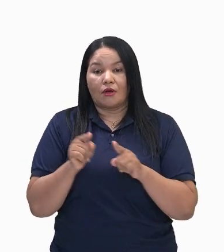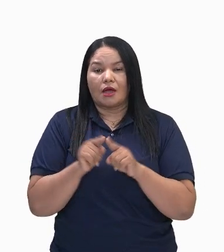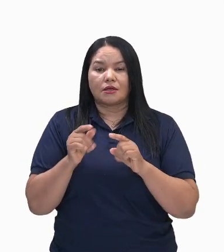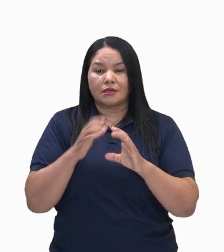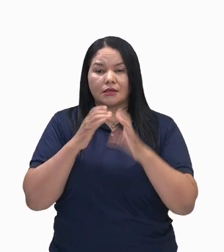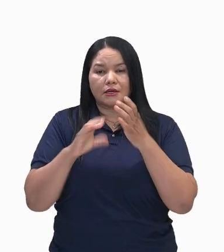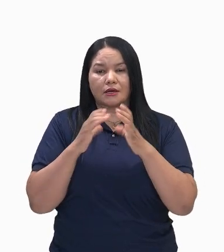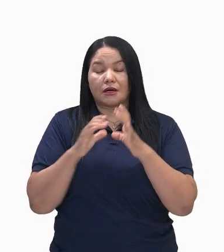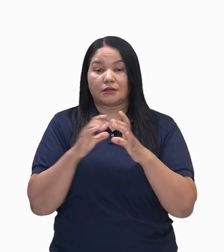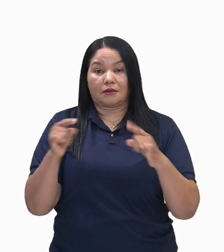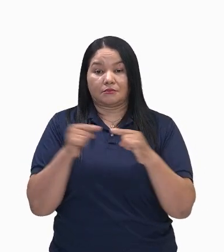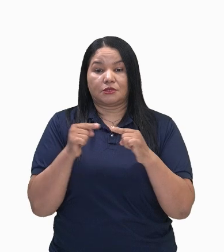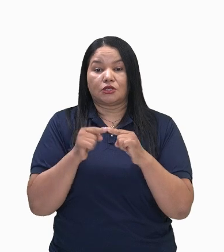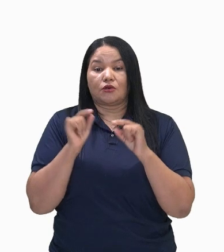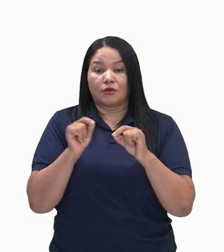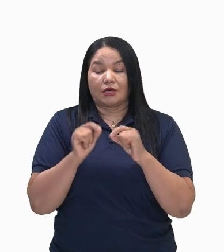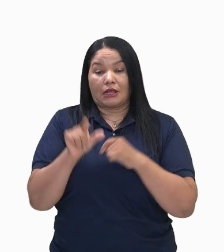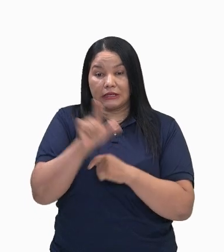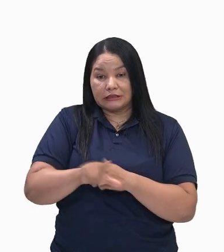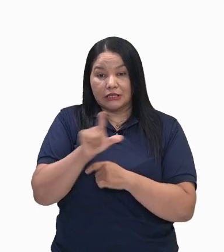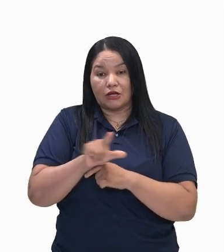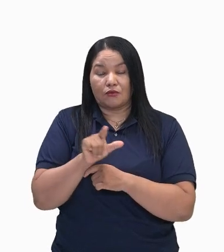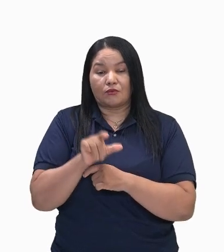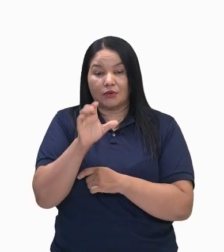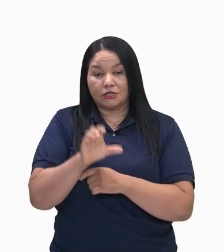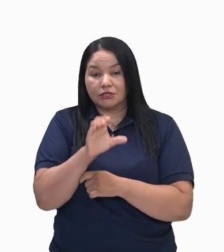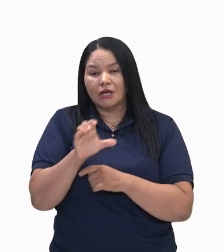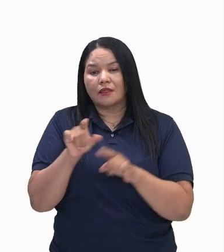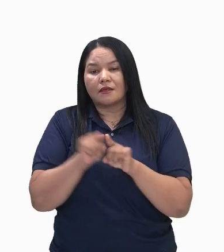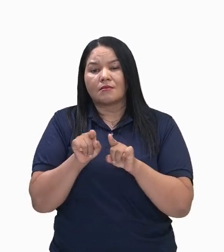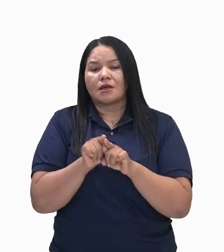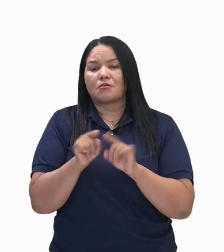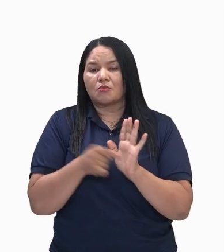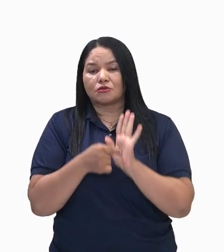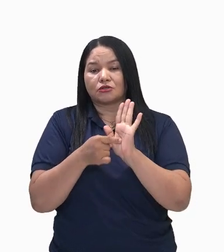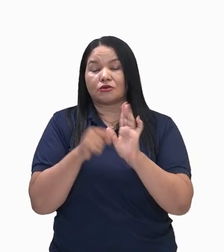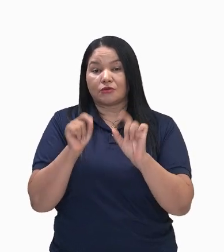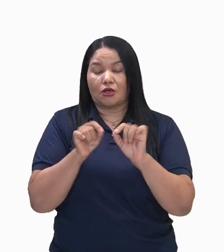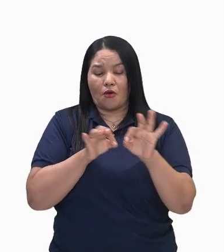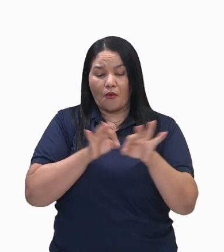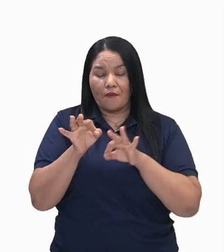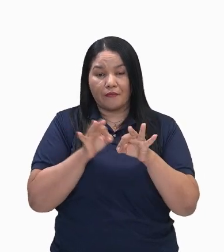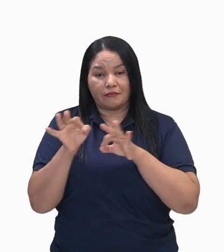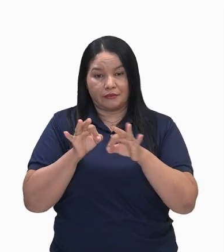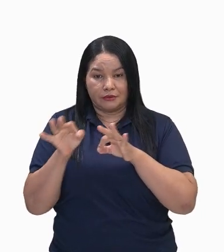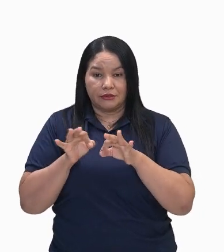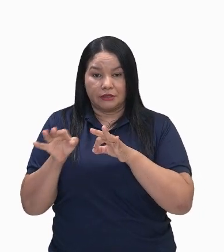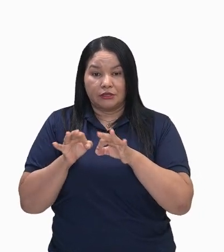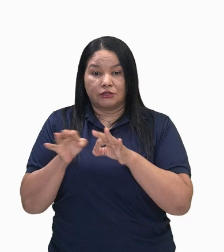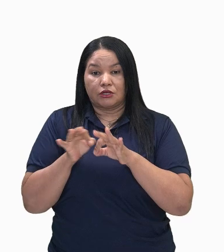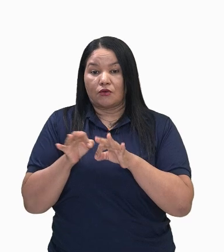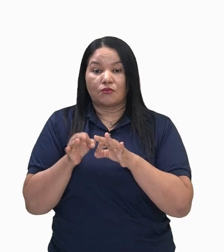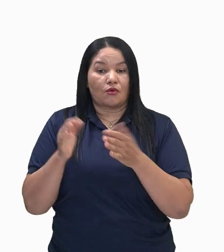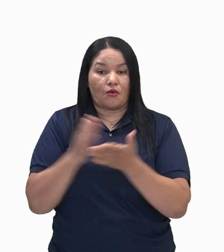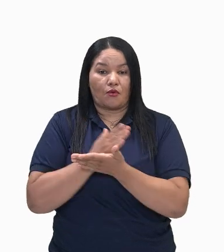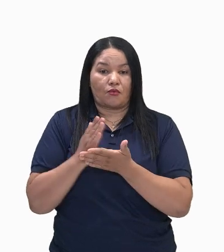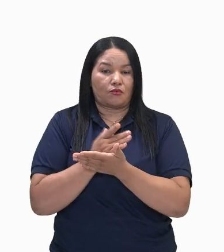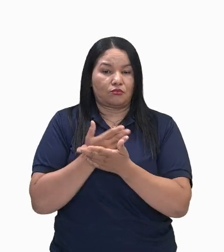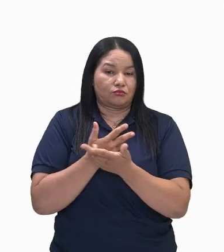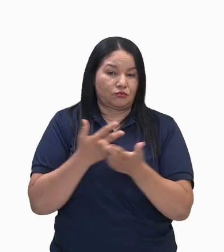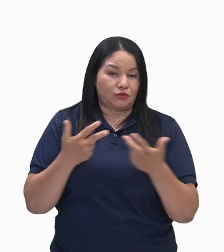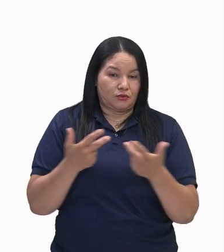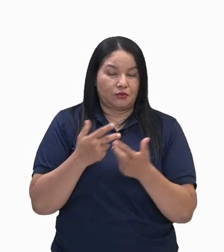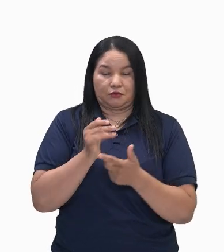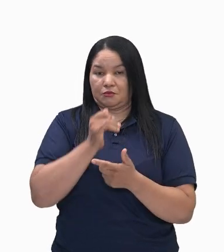utilizada ali na questão litúrgica, que vai mostrar pra gente a organização com algumas coisas